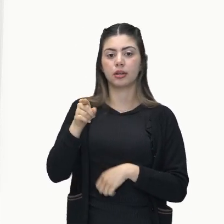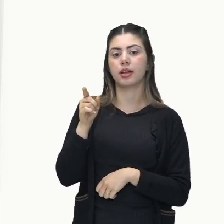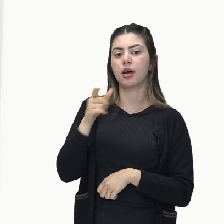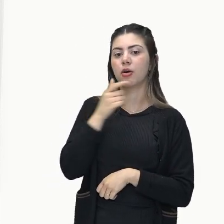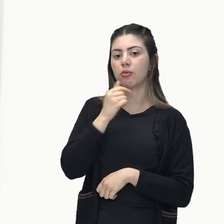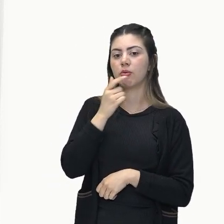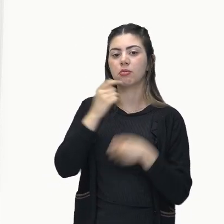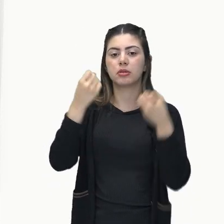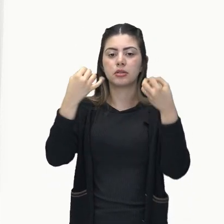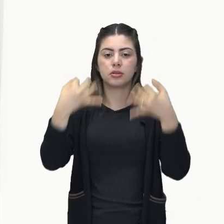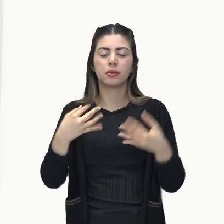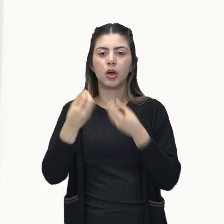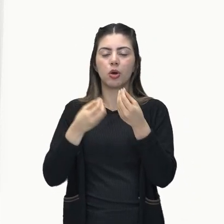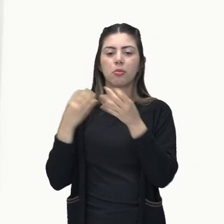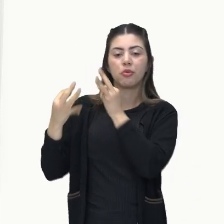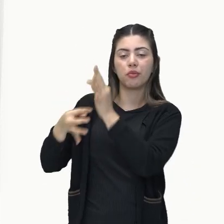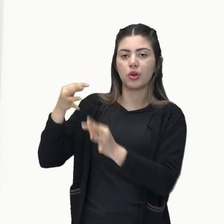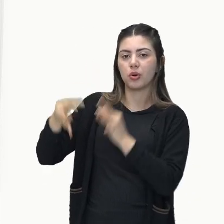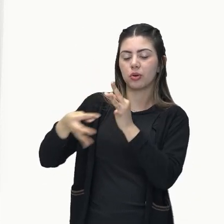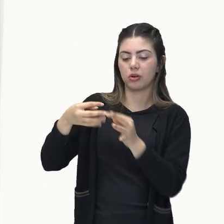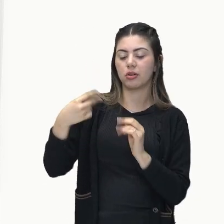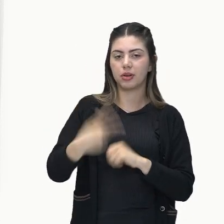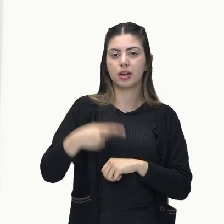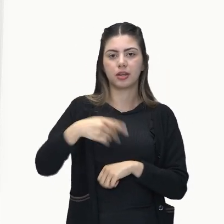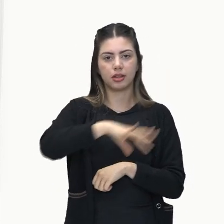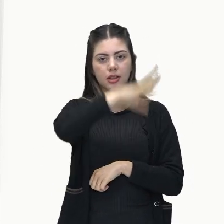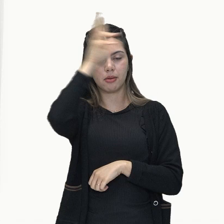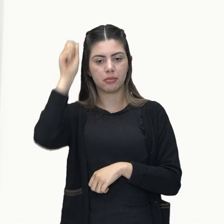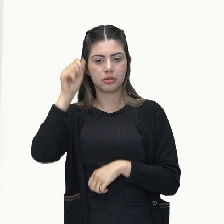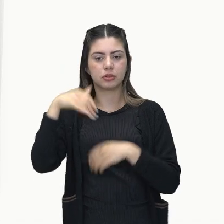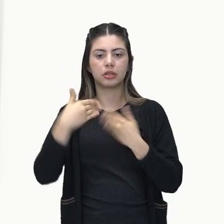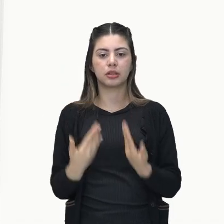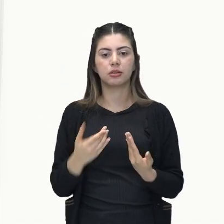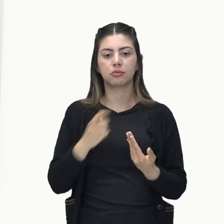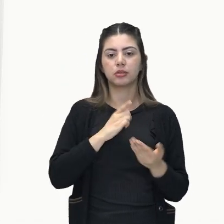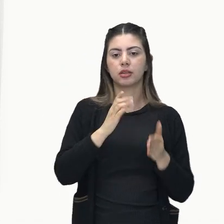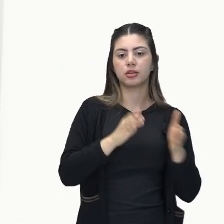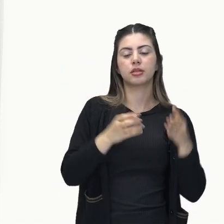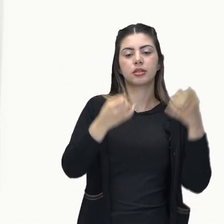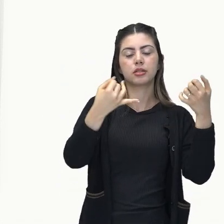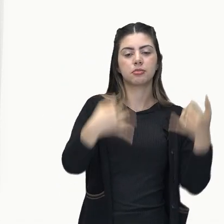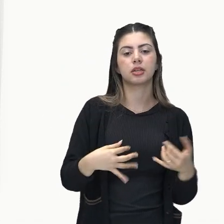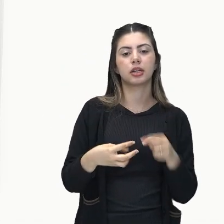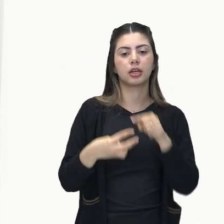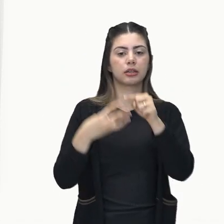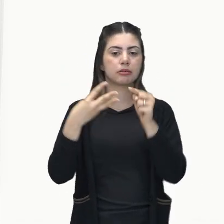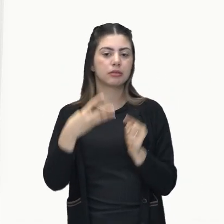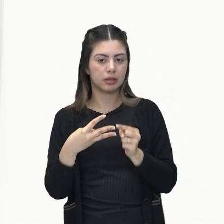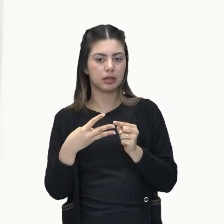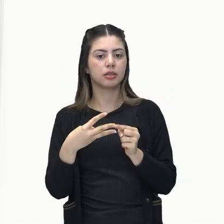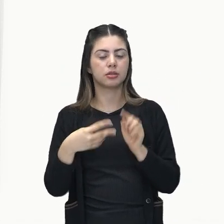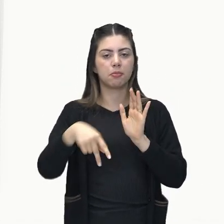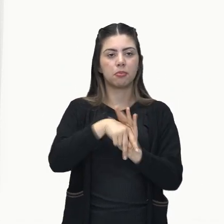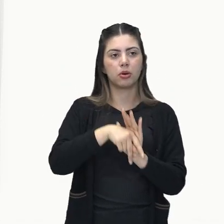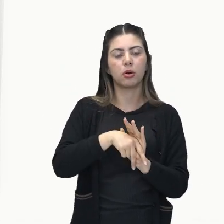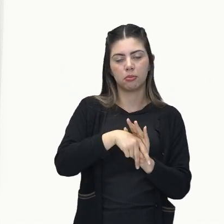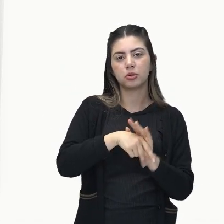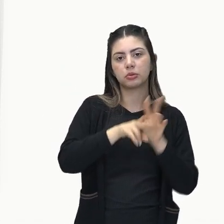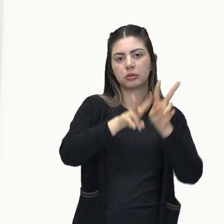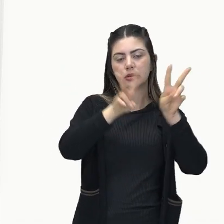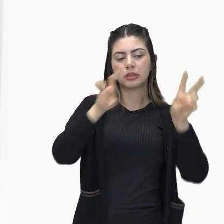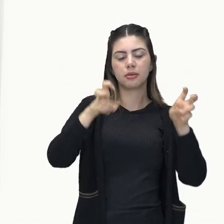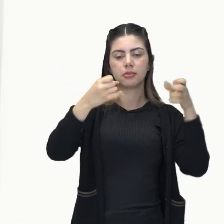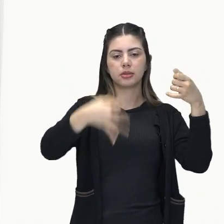folclore amazônico e em cada episódio conta com a presença de 3 contadores relacionados ao tema. Então, aqui a fala do nosso professor.